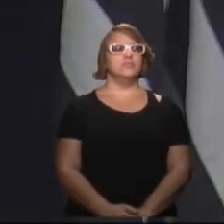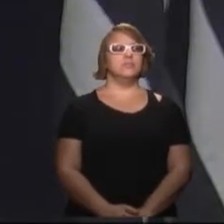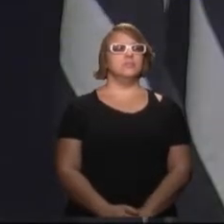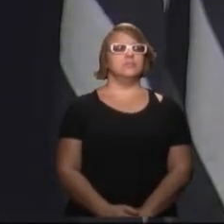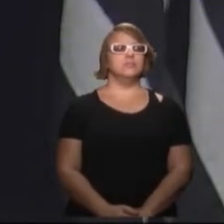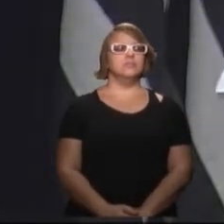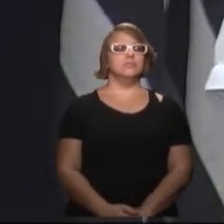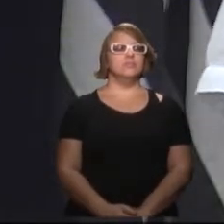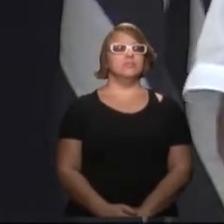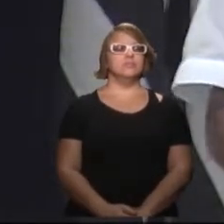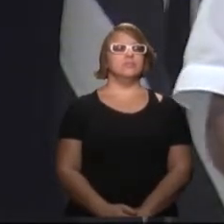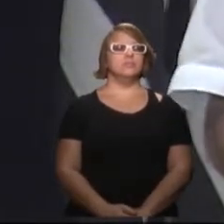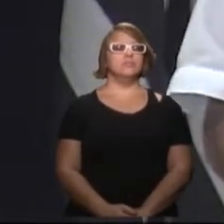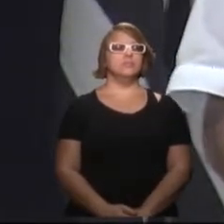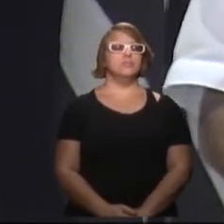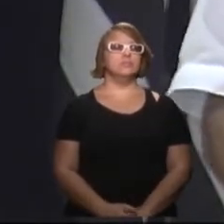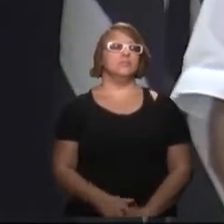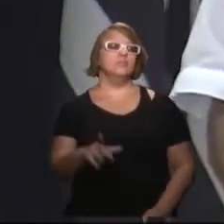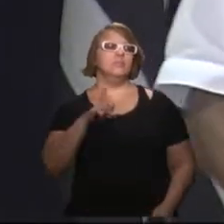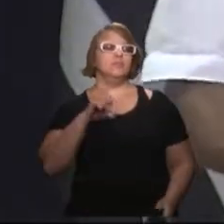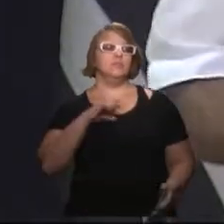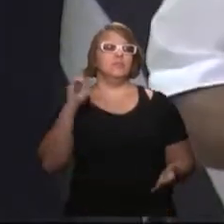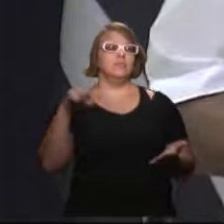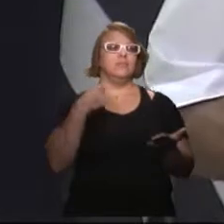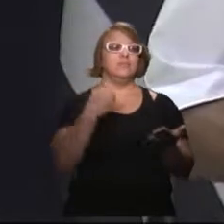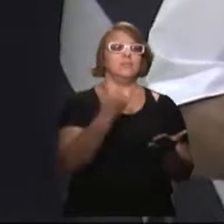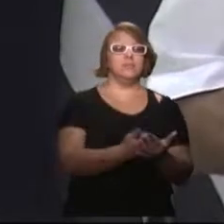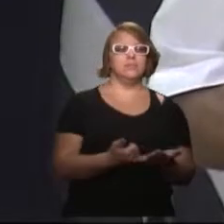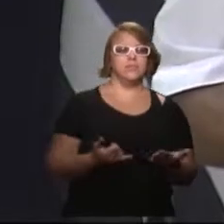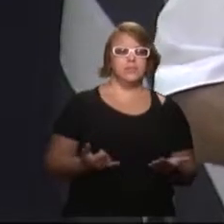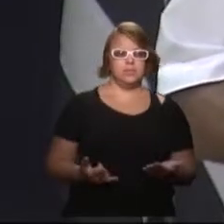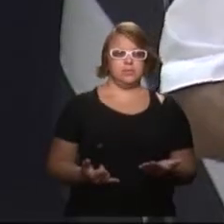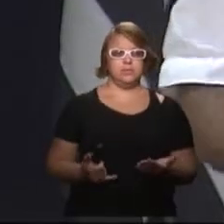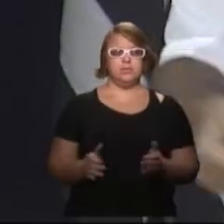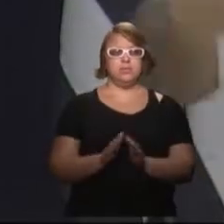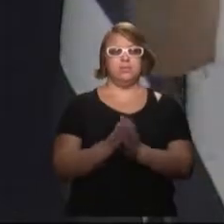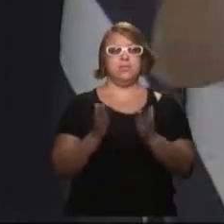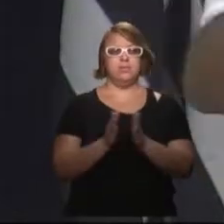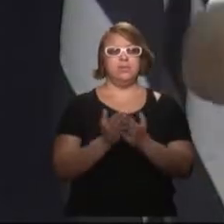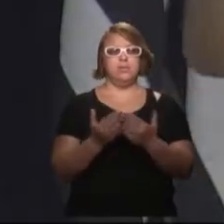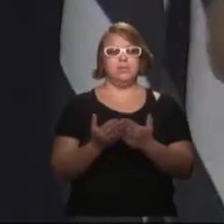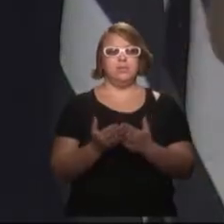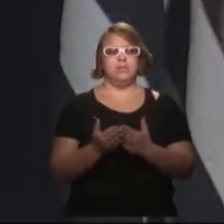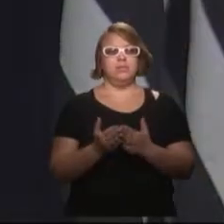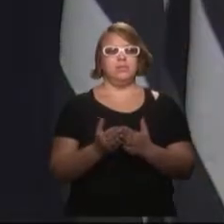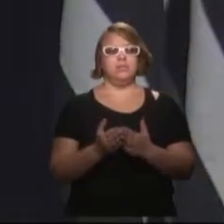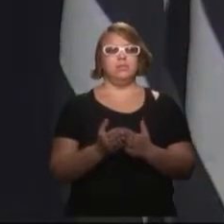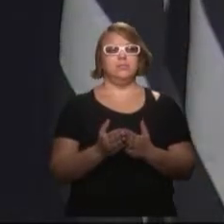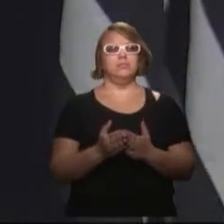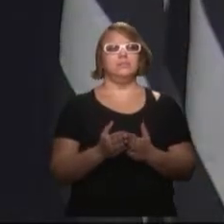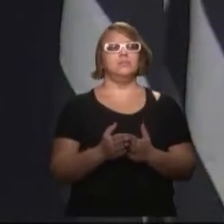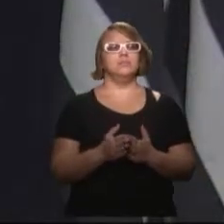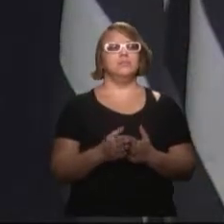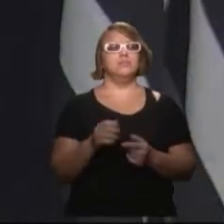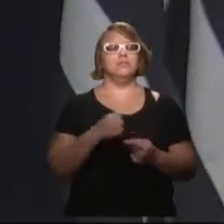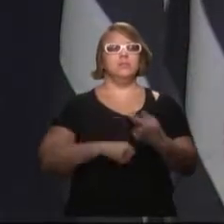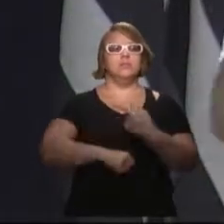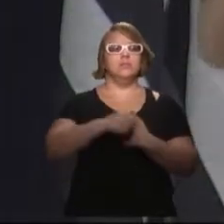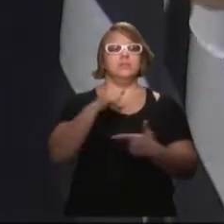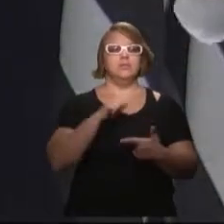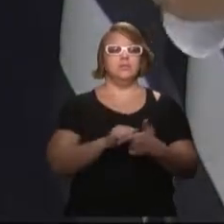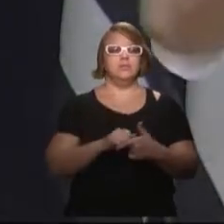contribuição, é um imposto pró-pobre. E como bom brasileiro, qualquer programa social